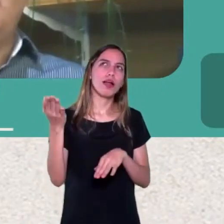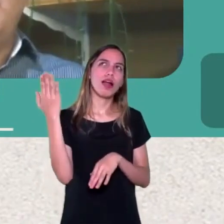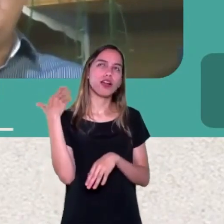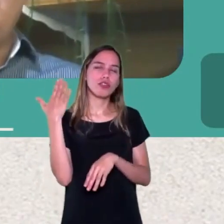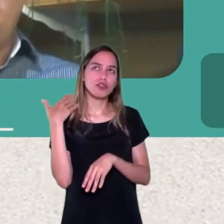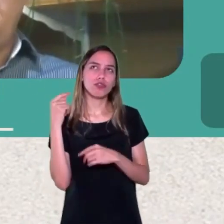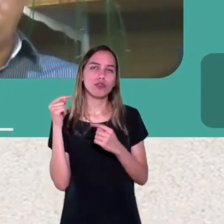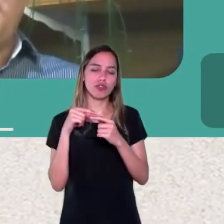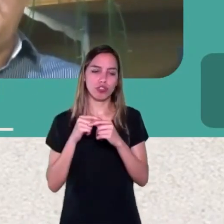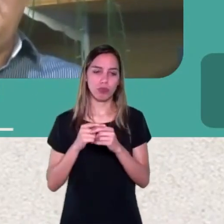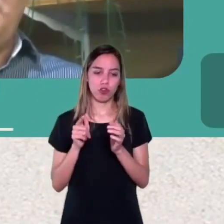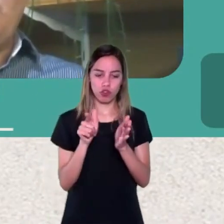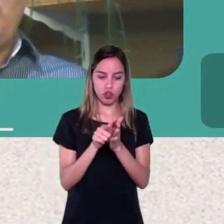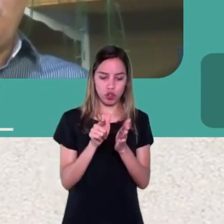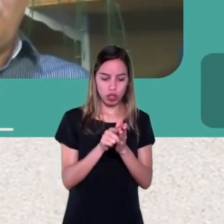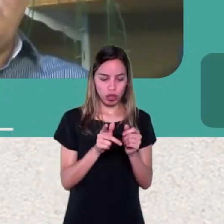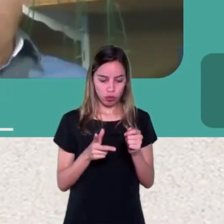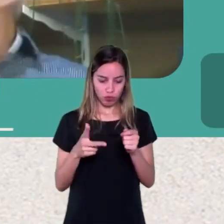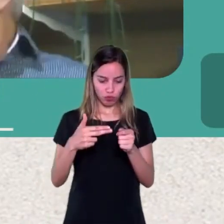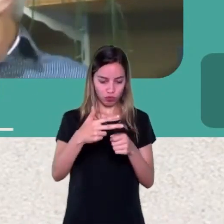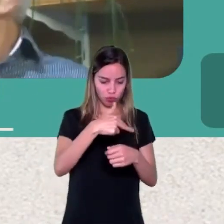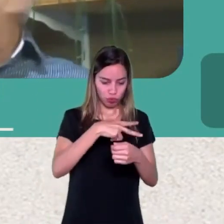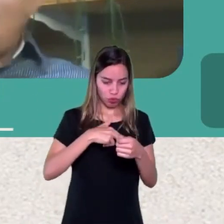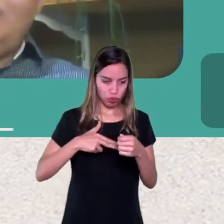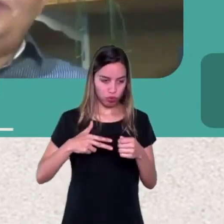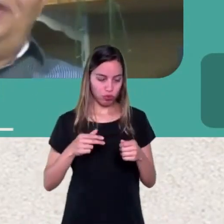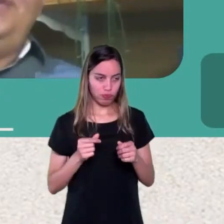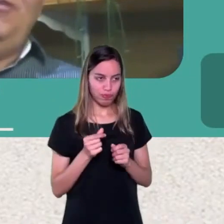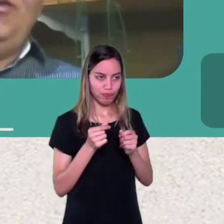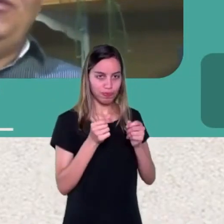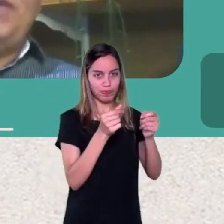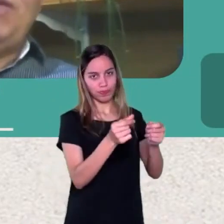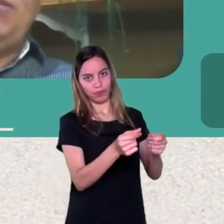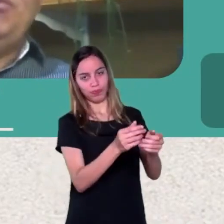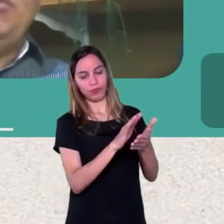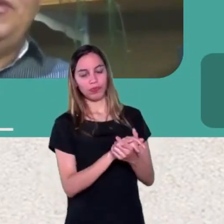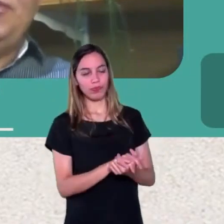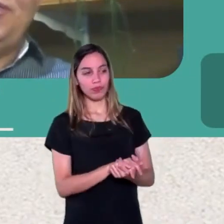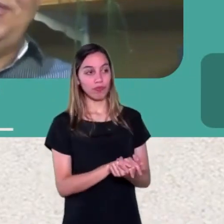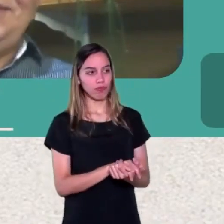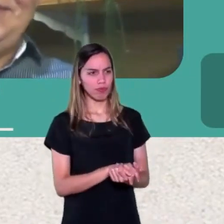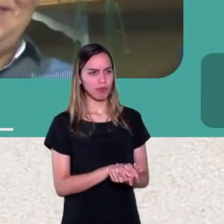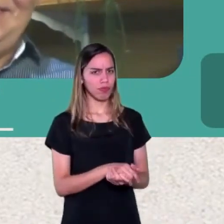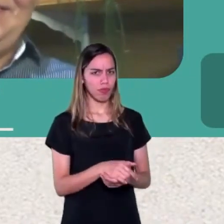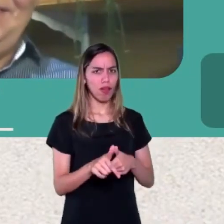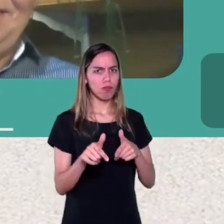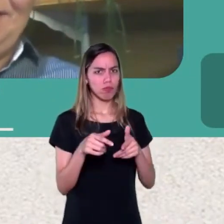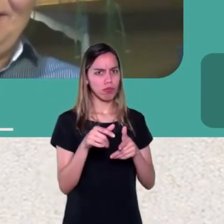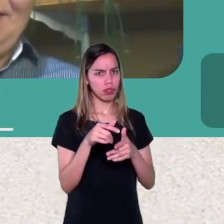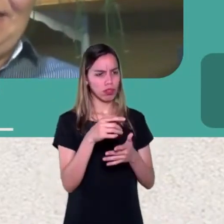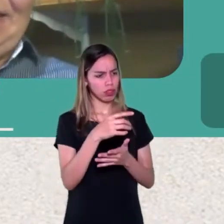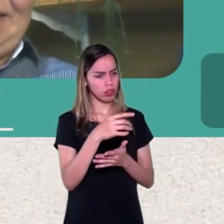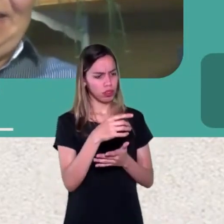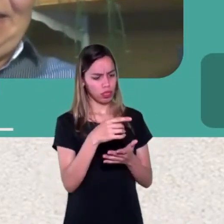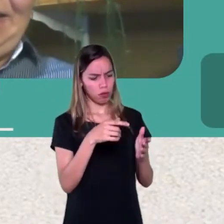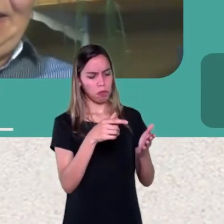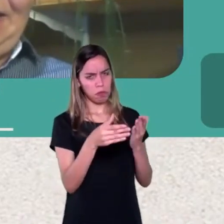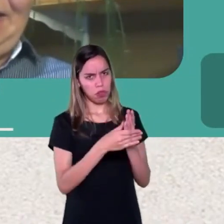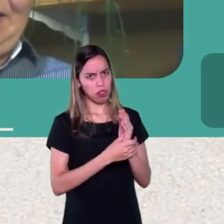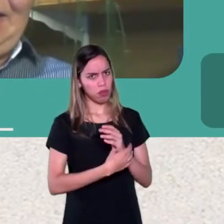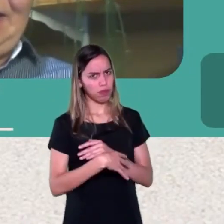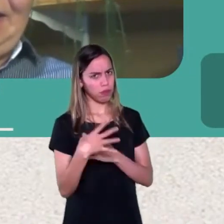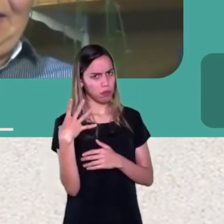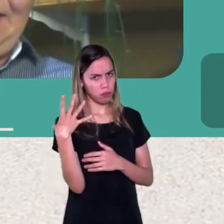recortes de jornais também para essa pesquisa, que ficou muito bacana, é um trabalho muito bonito. A